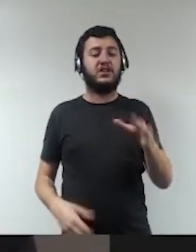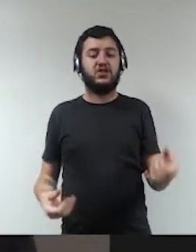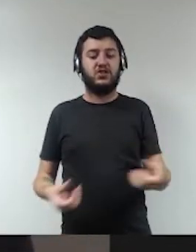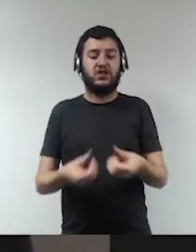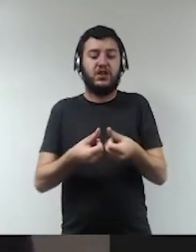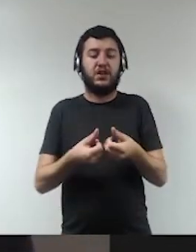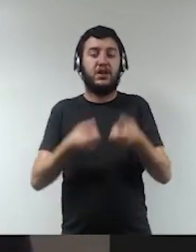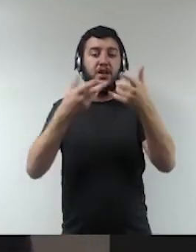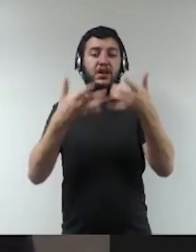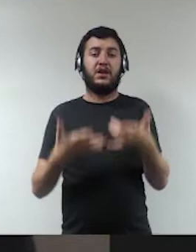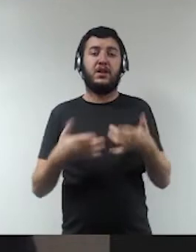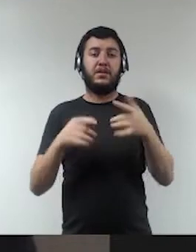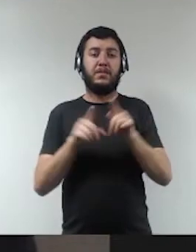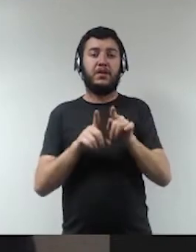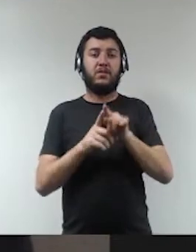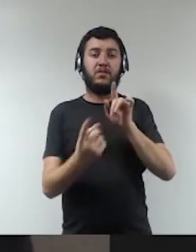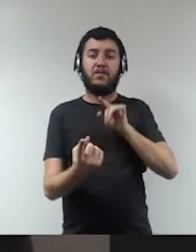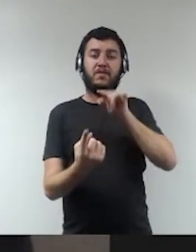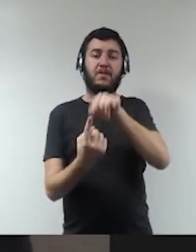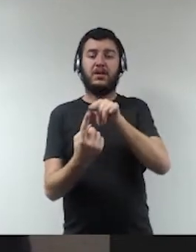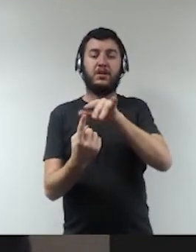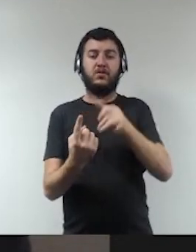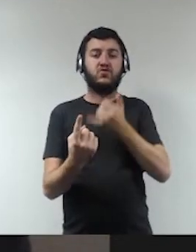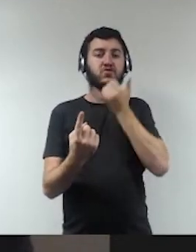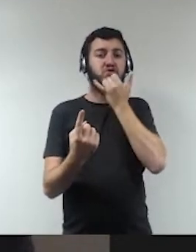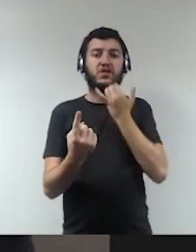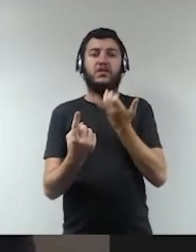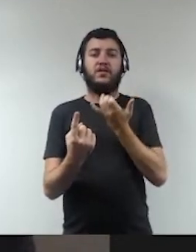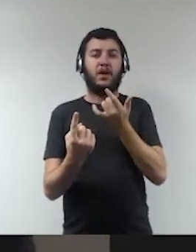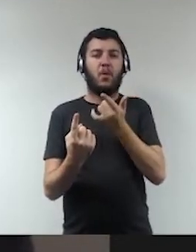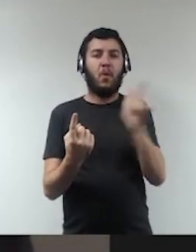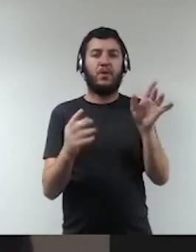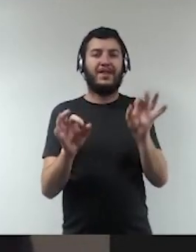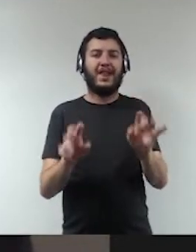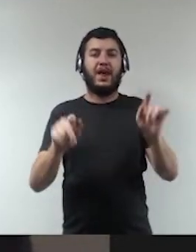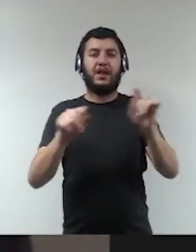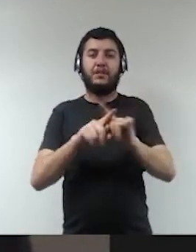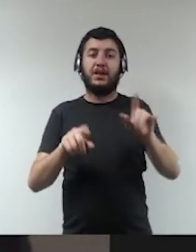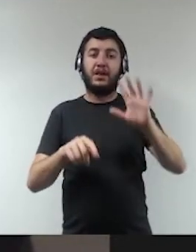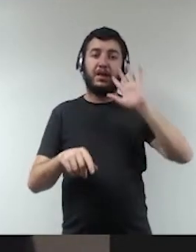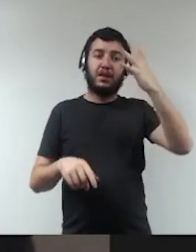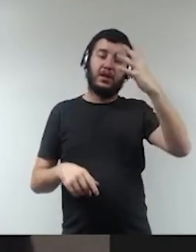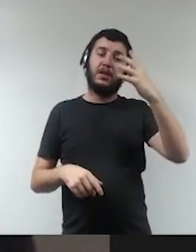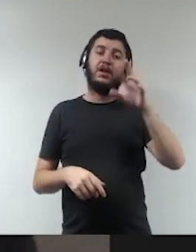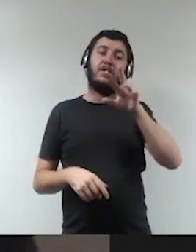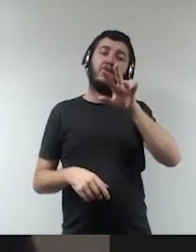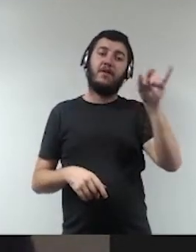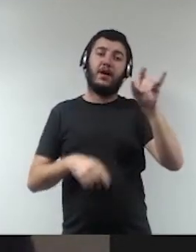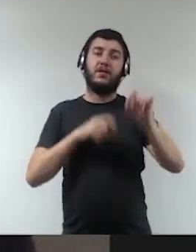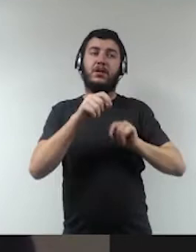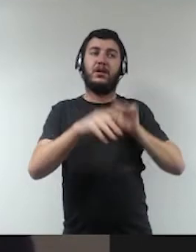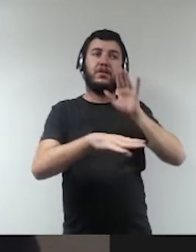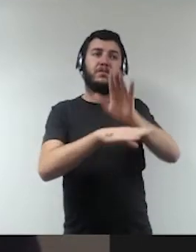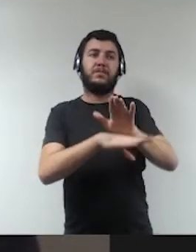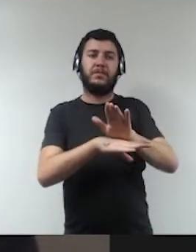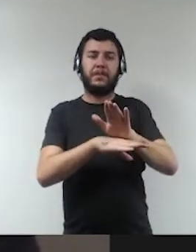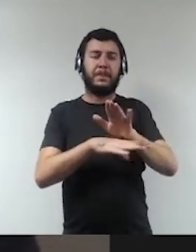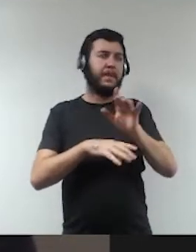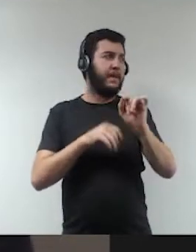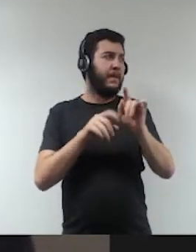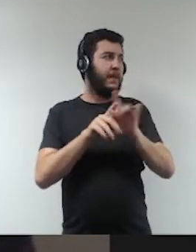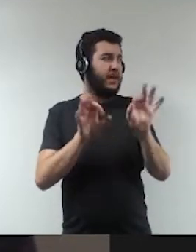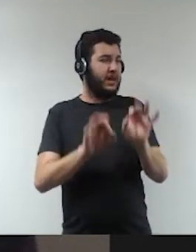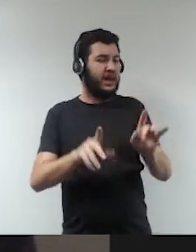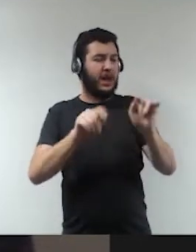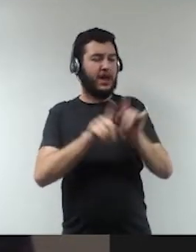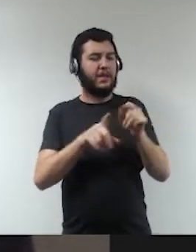justificar os meios e que as decisões judiciais, portanto, elas devem valer por si mesmas não se admitindo que elas se